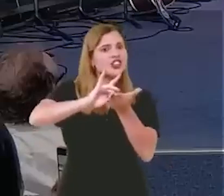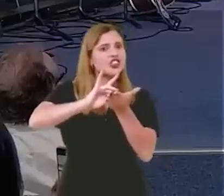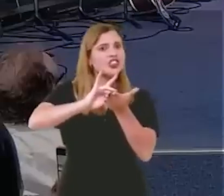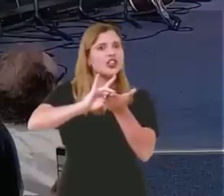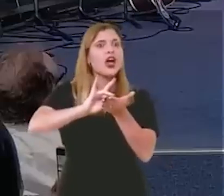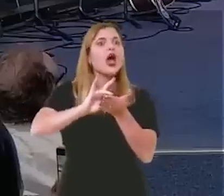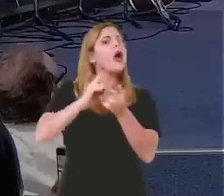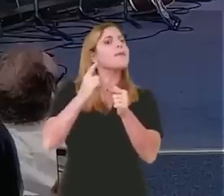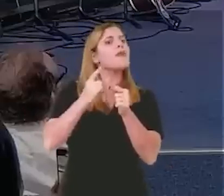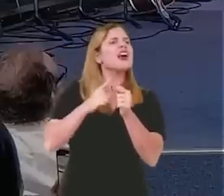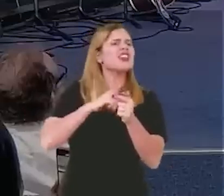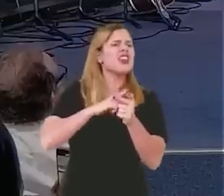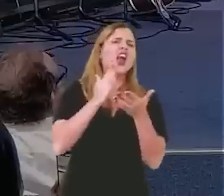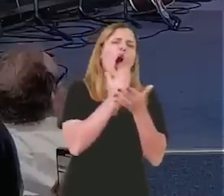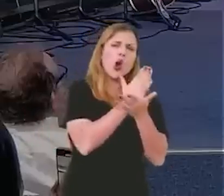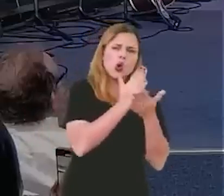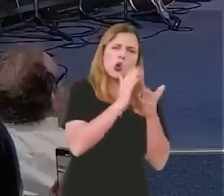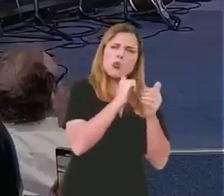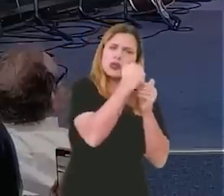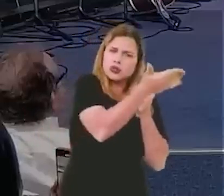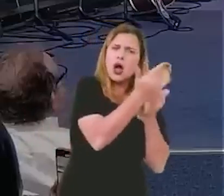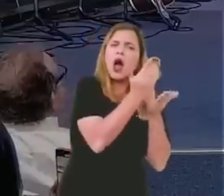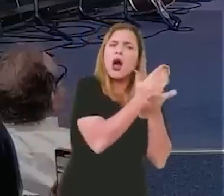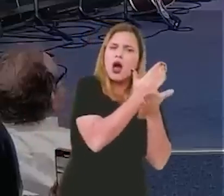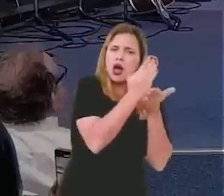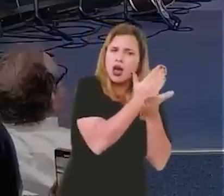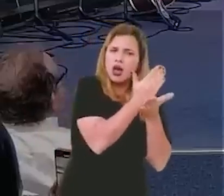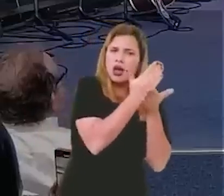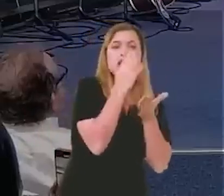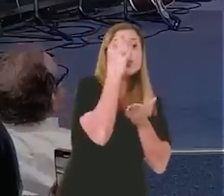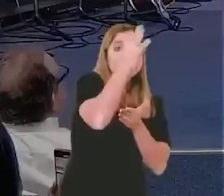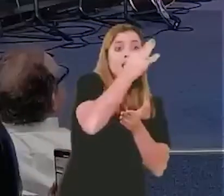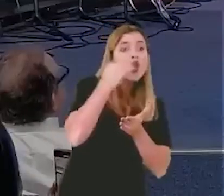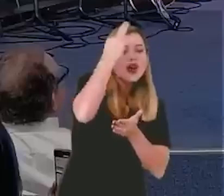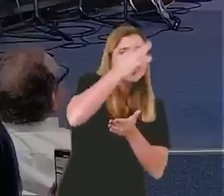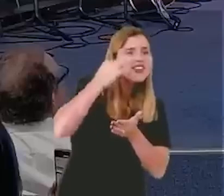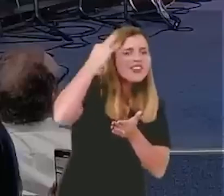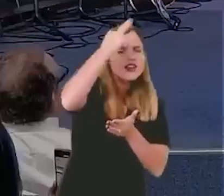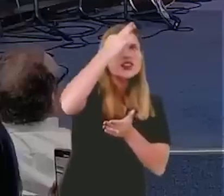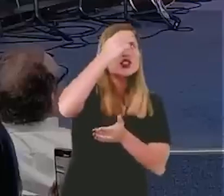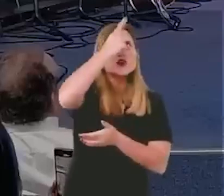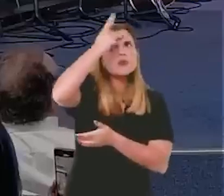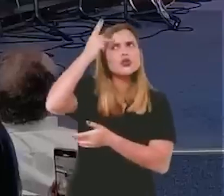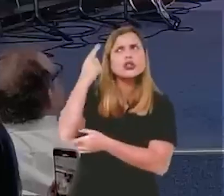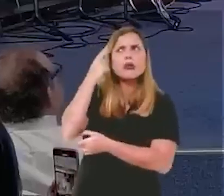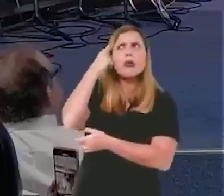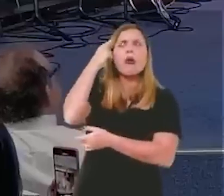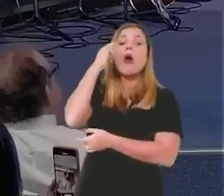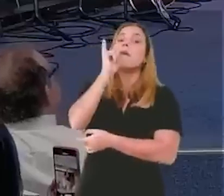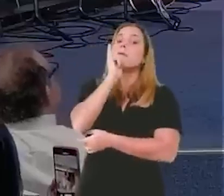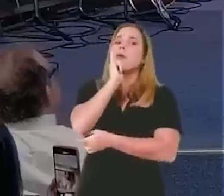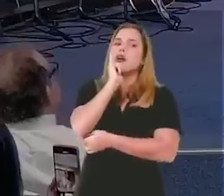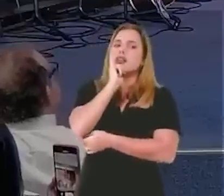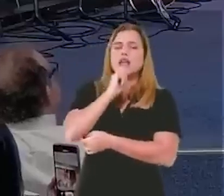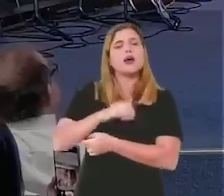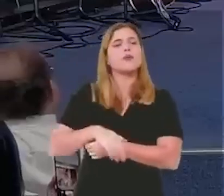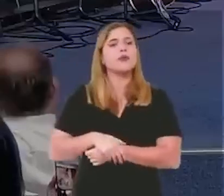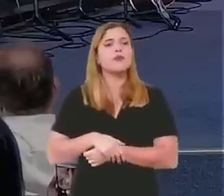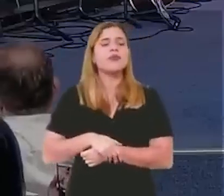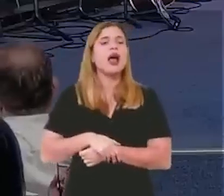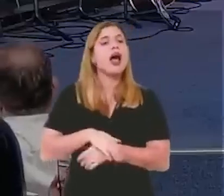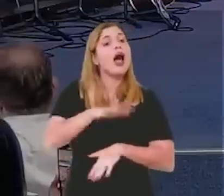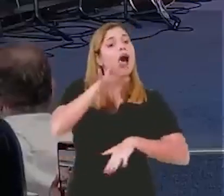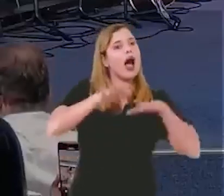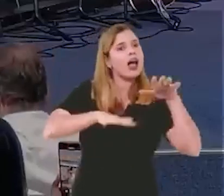algumas teorias tão populares nos nossos dias. Por exemplo, esse versículo reprova a ideia